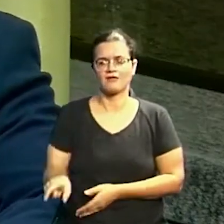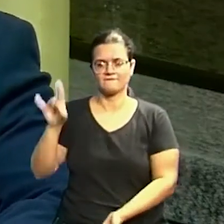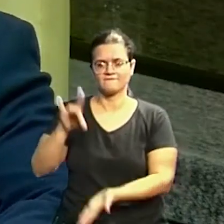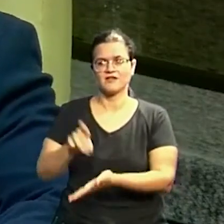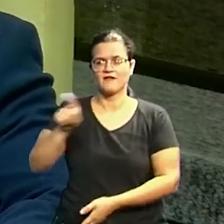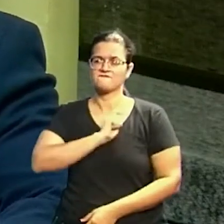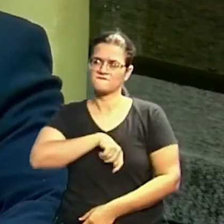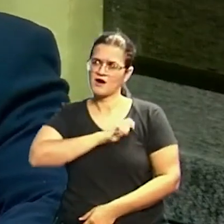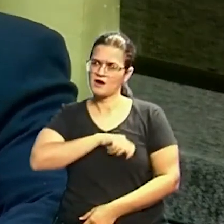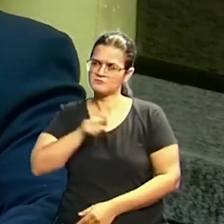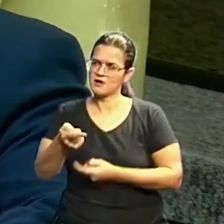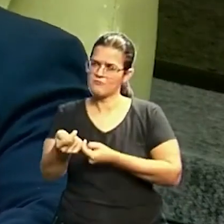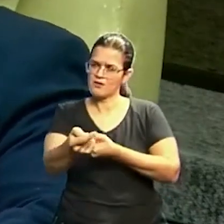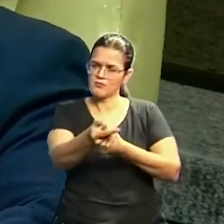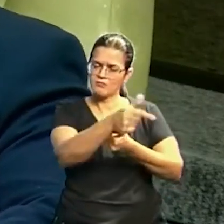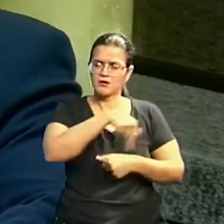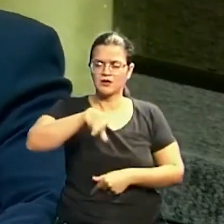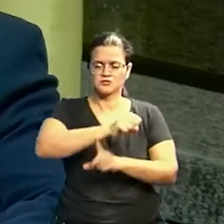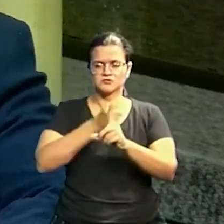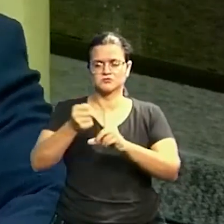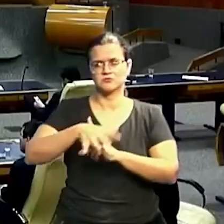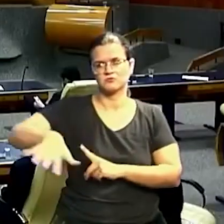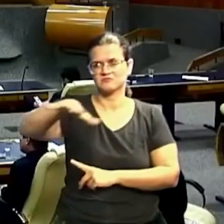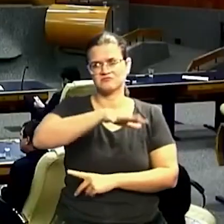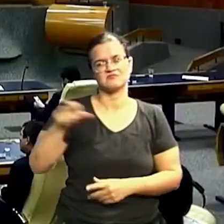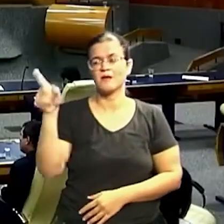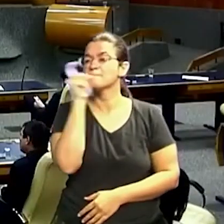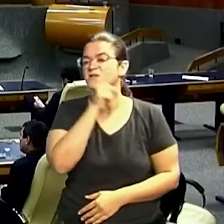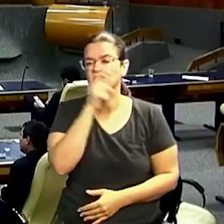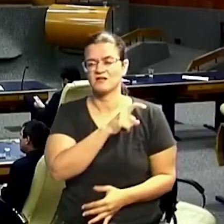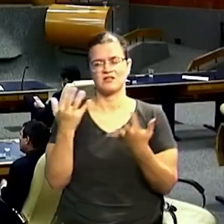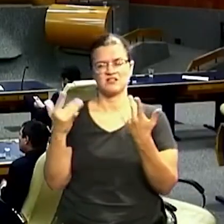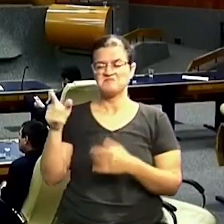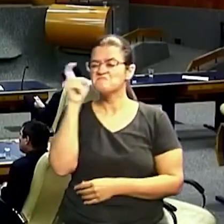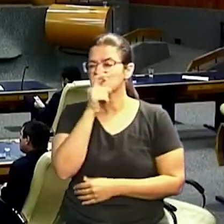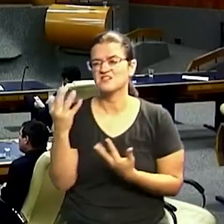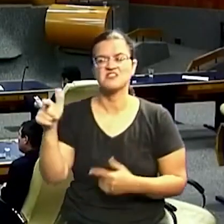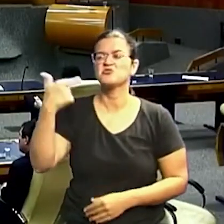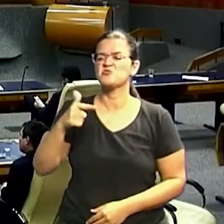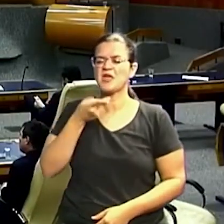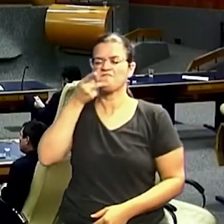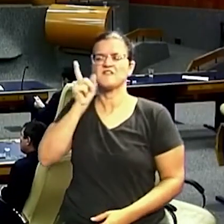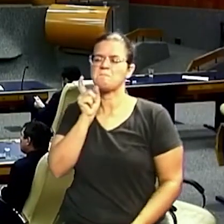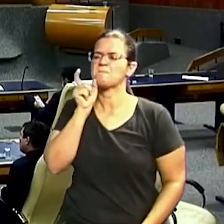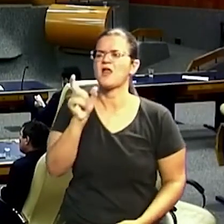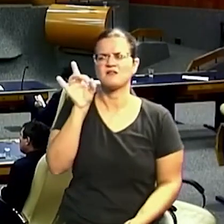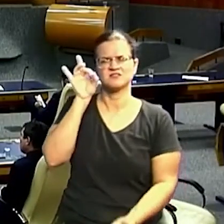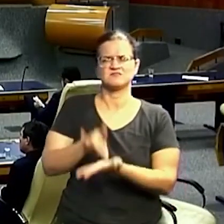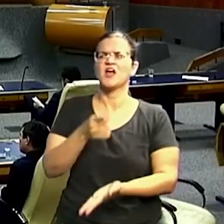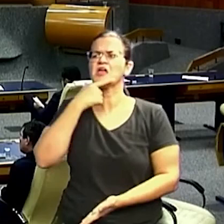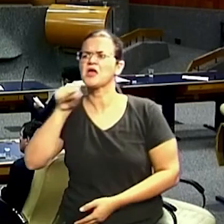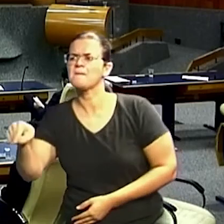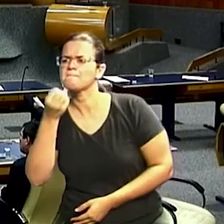senhor é uma farsa, uma enganação da sociedade. O senhor é um mentiroso. O senhor não tem palavras para classificar